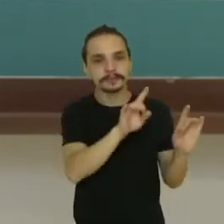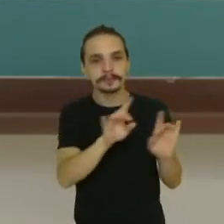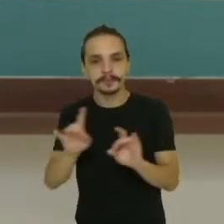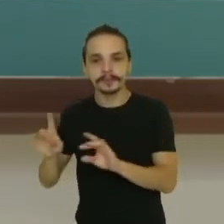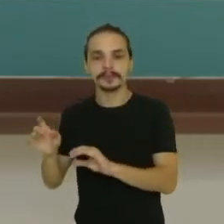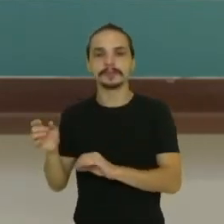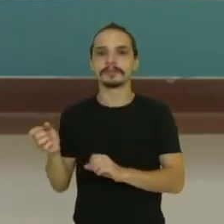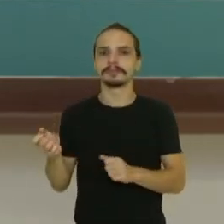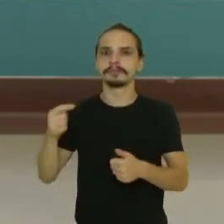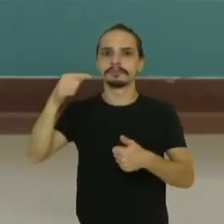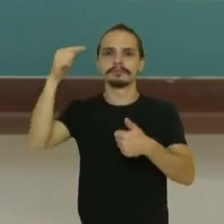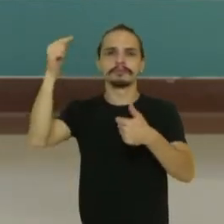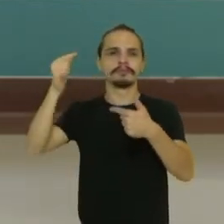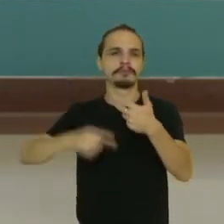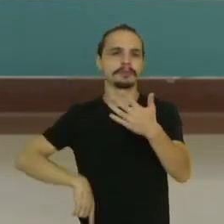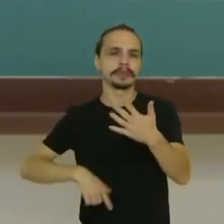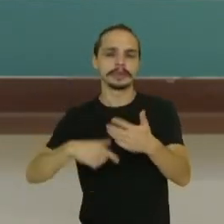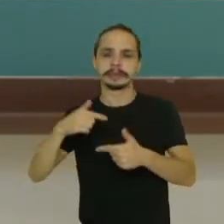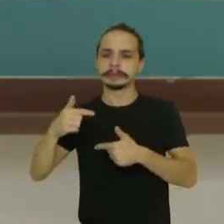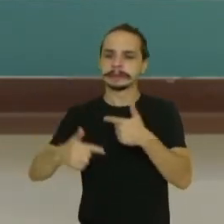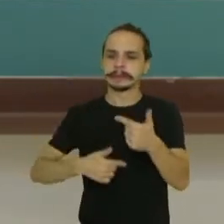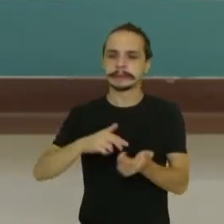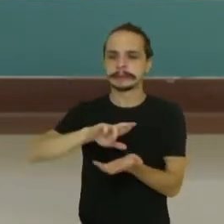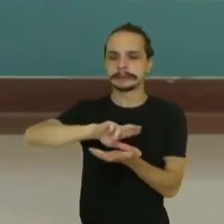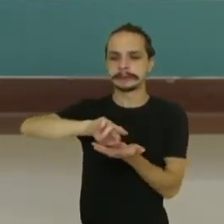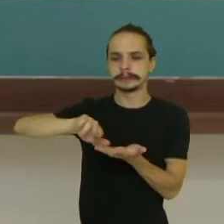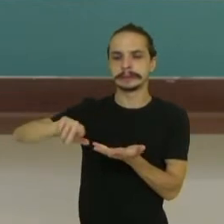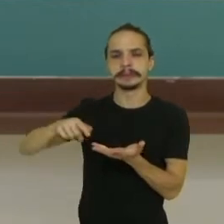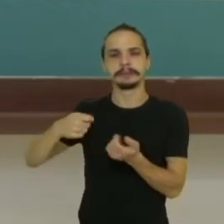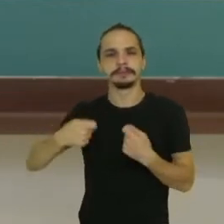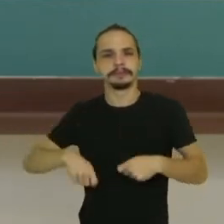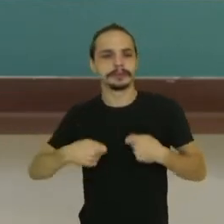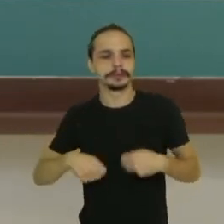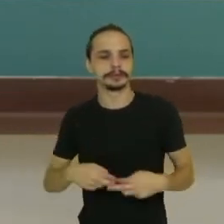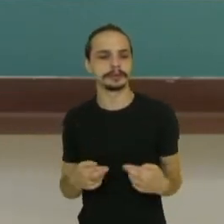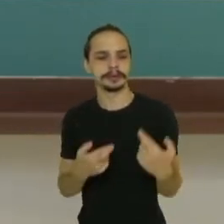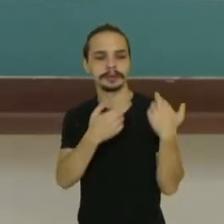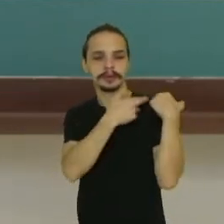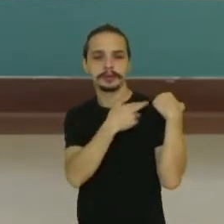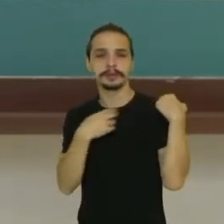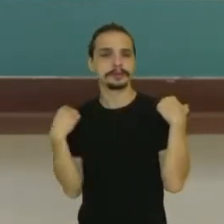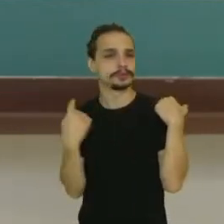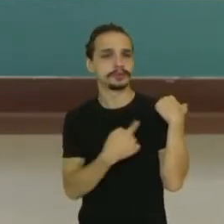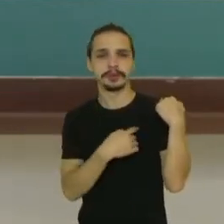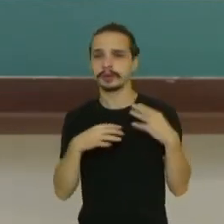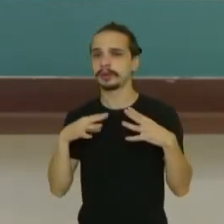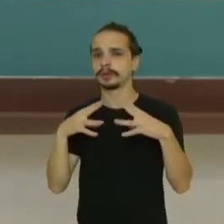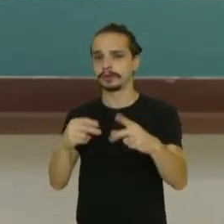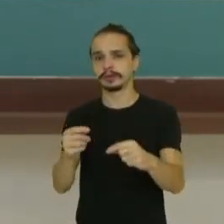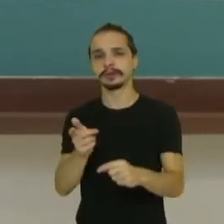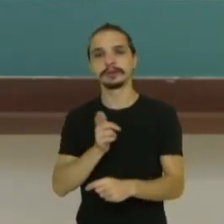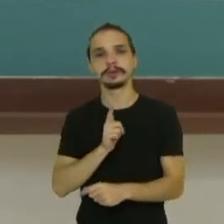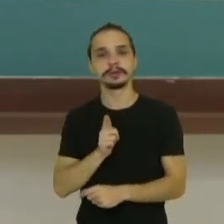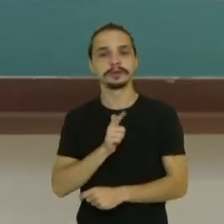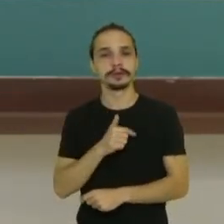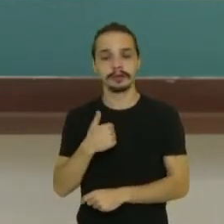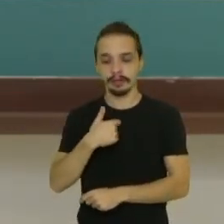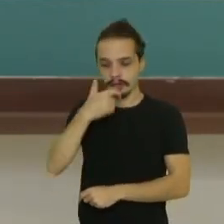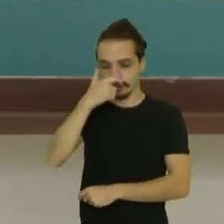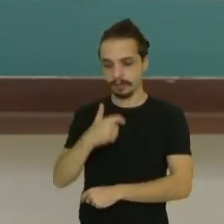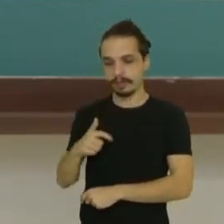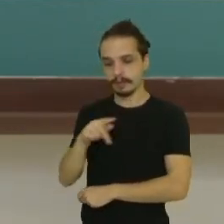horário as múltiplas tarefas as múltiplas responsabilidades e todos nós temos tão como